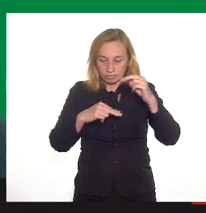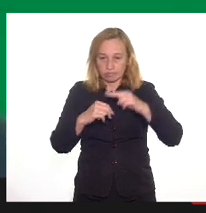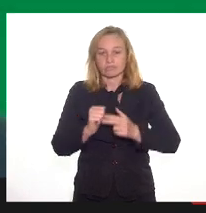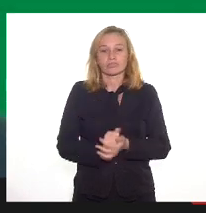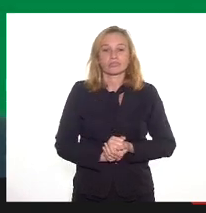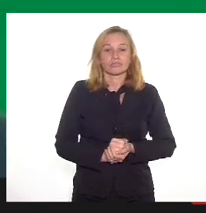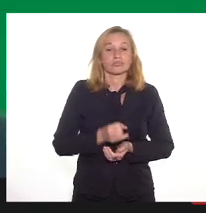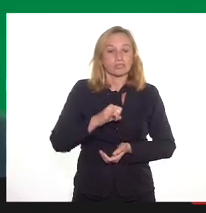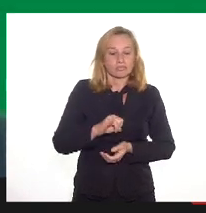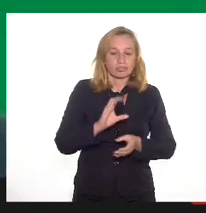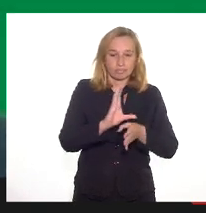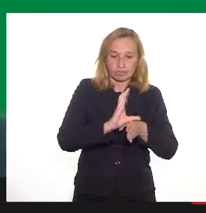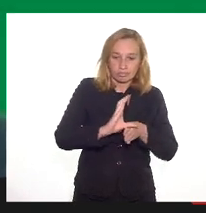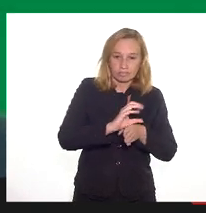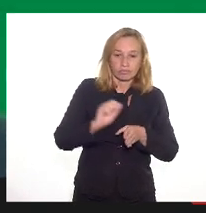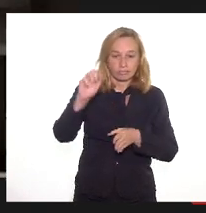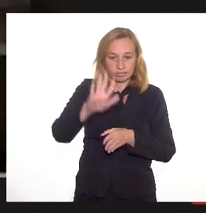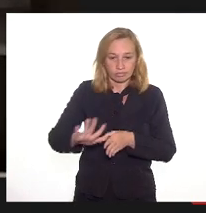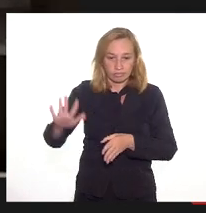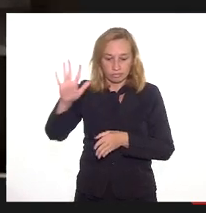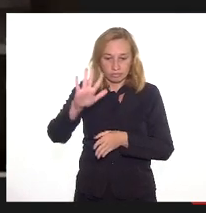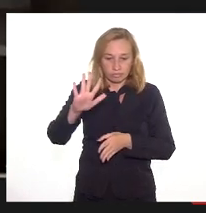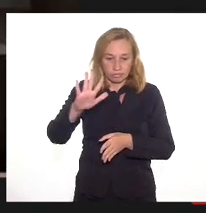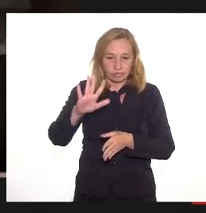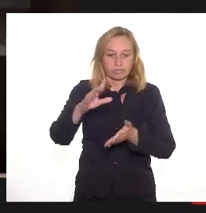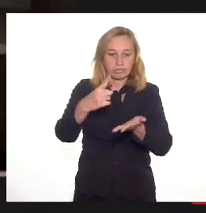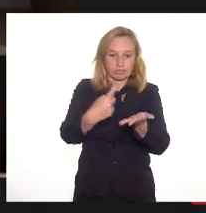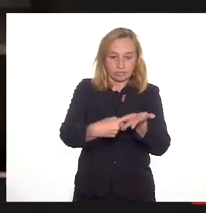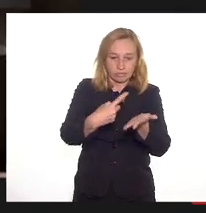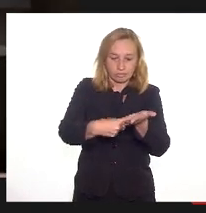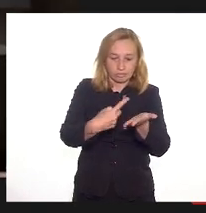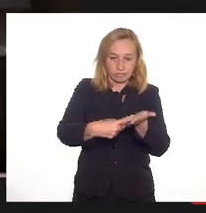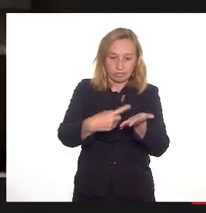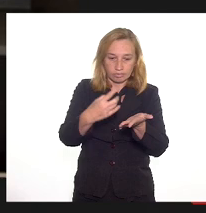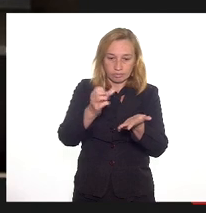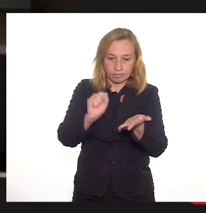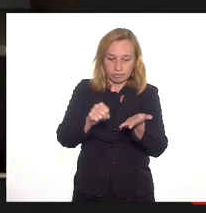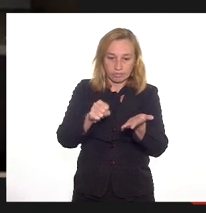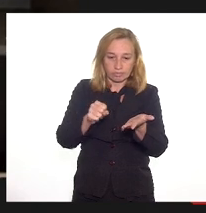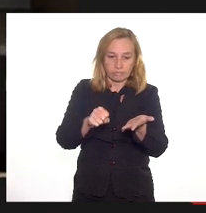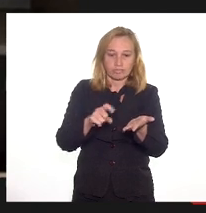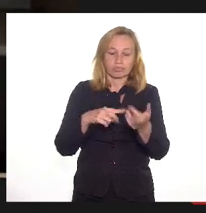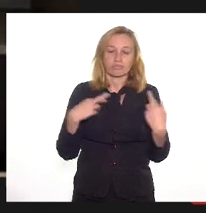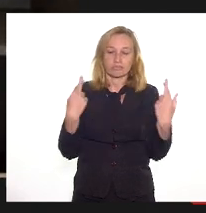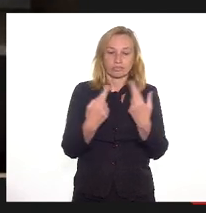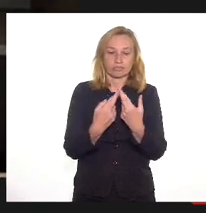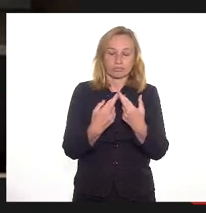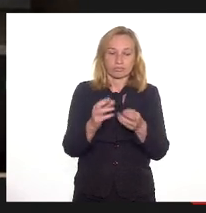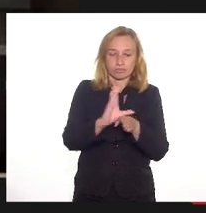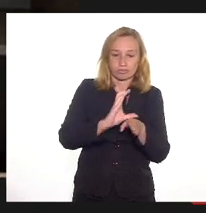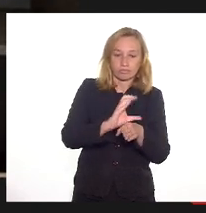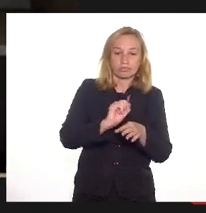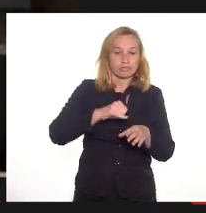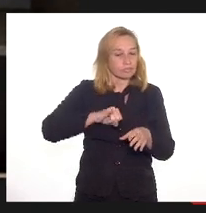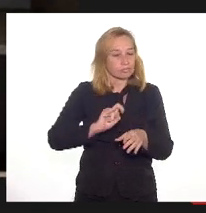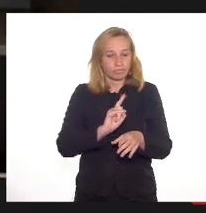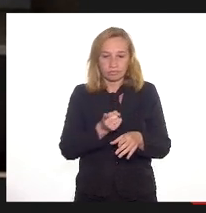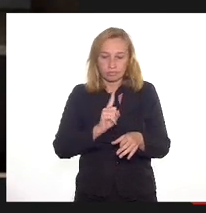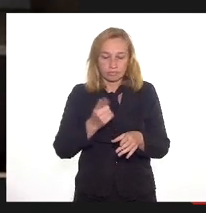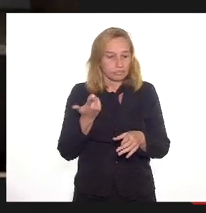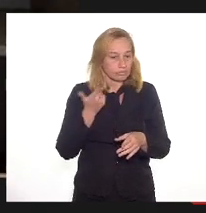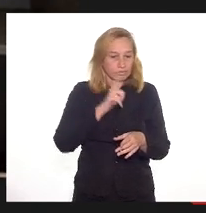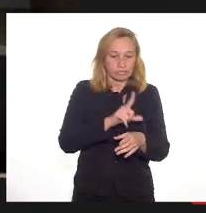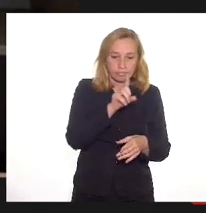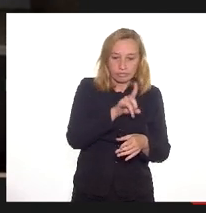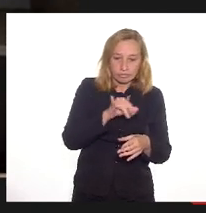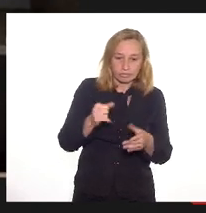assim, se o Conselho Nacional confirmar a presença, fazemos a reunião com o Conselho. Se não conseguir essa